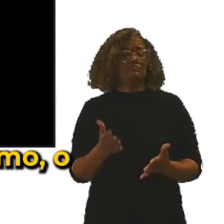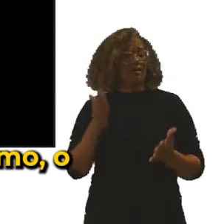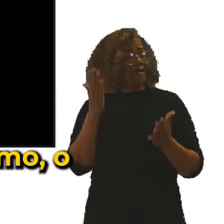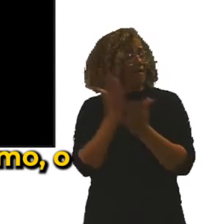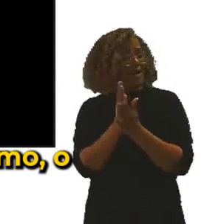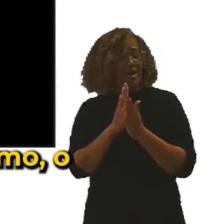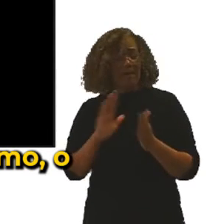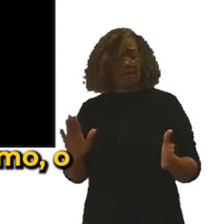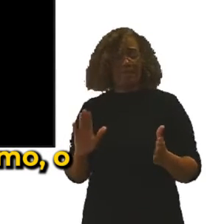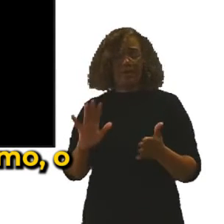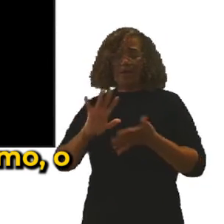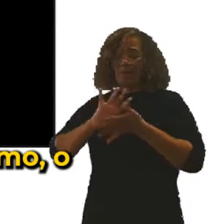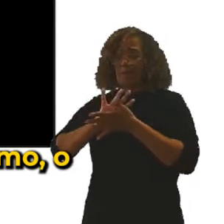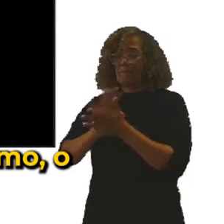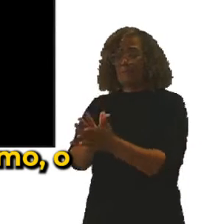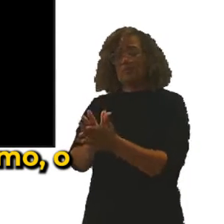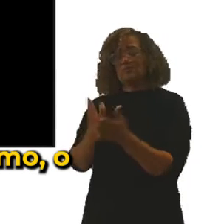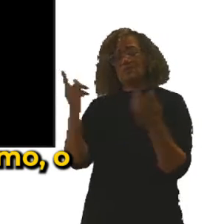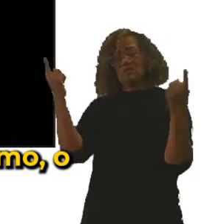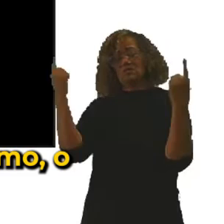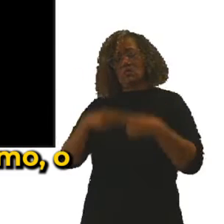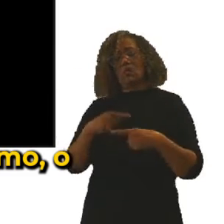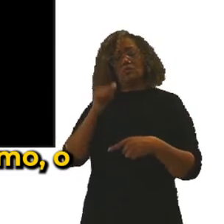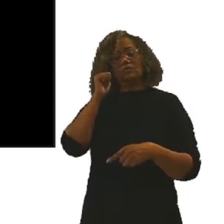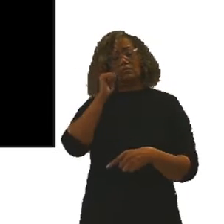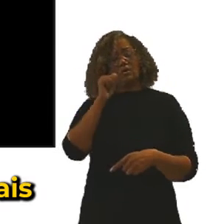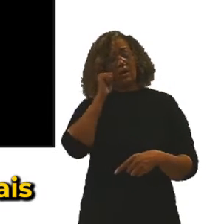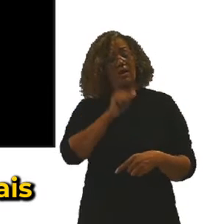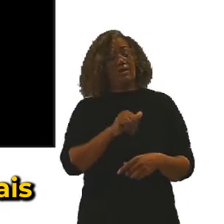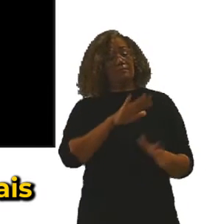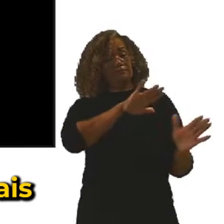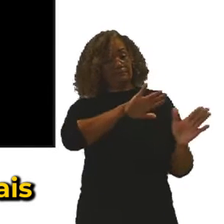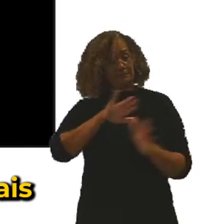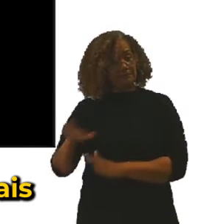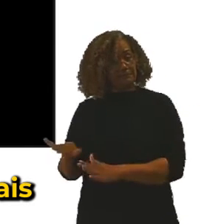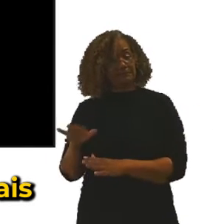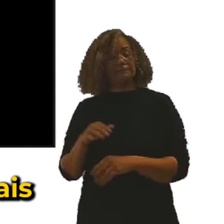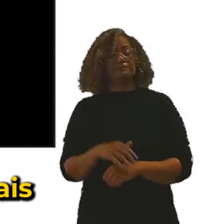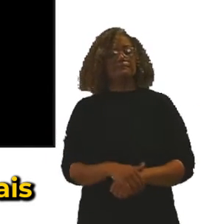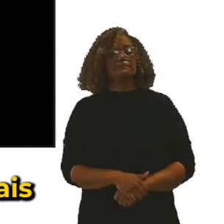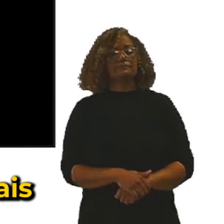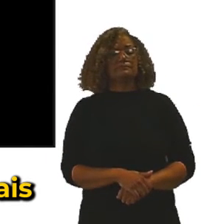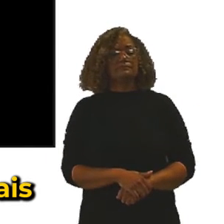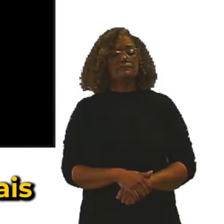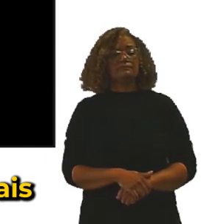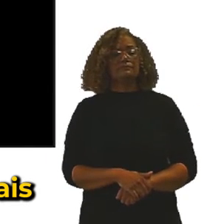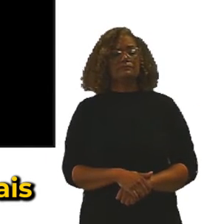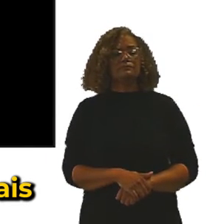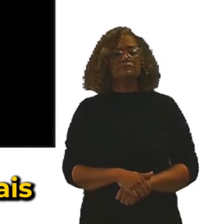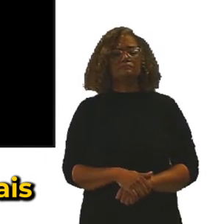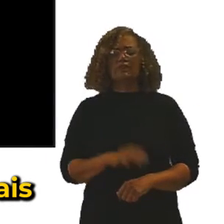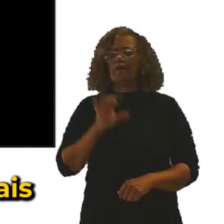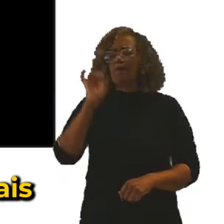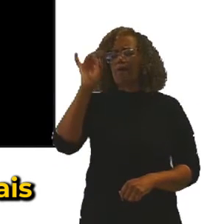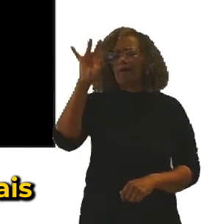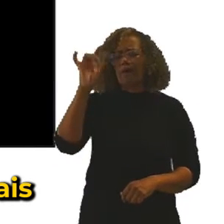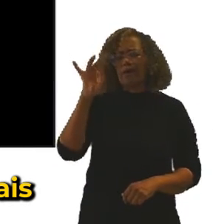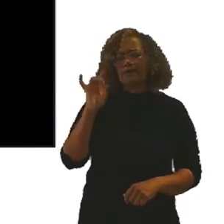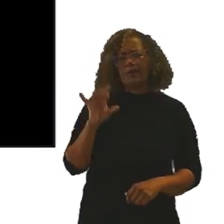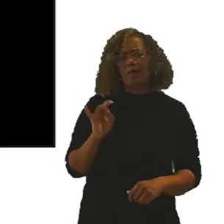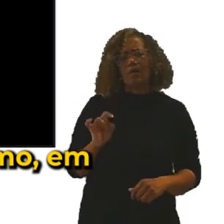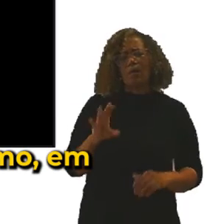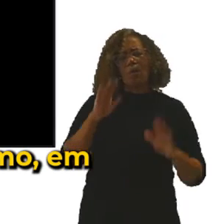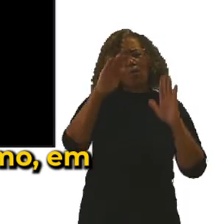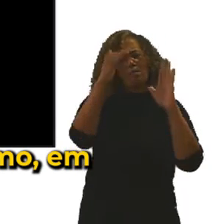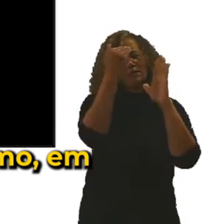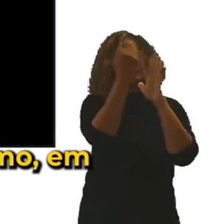do androcentrismo. Por favor, o próximo. Então, todas estas dimensões